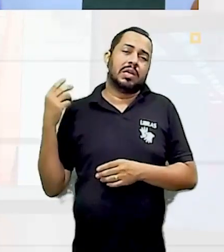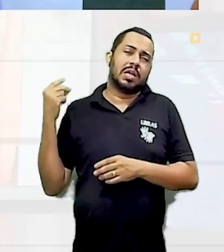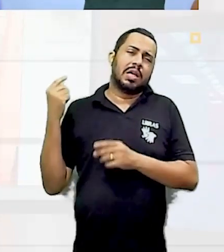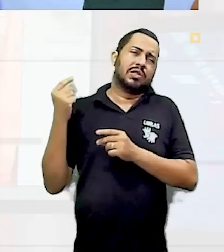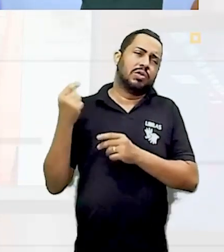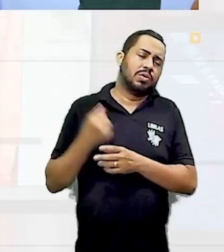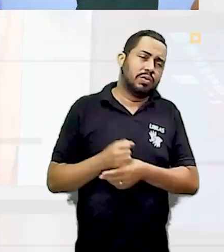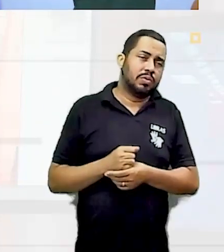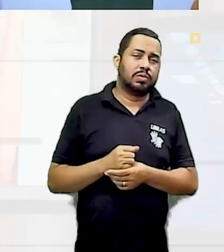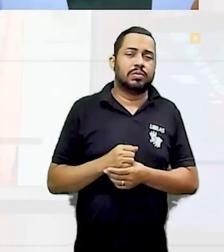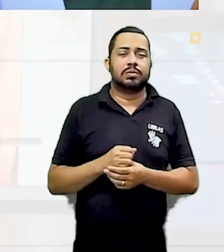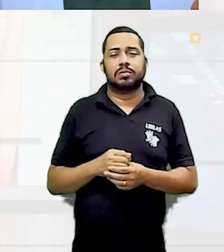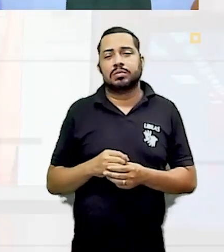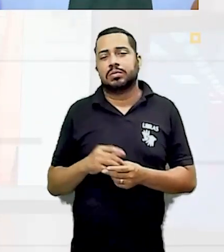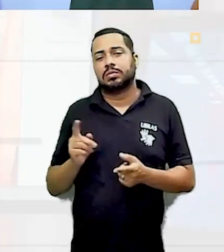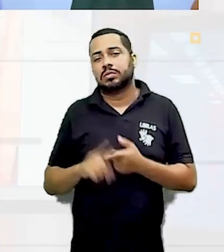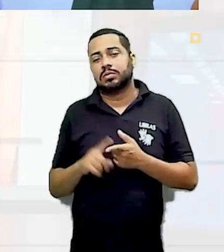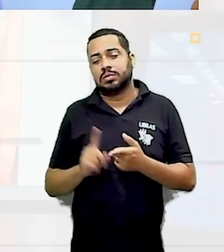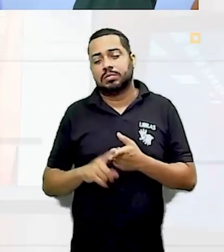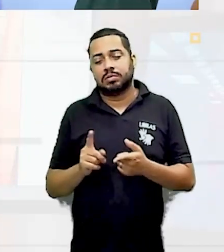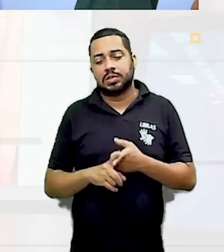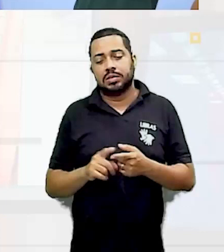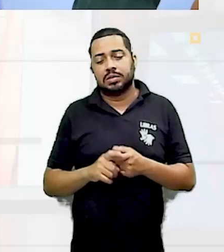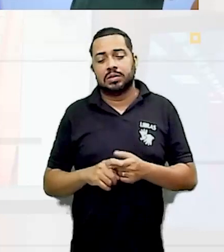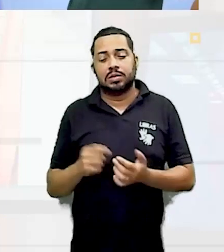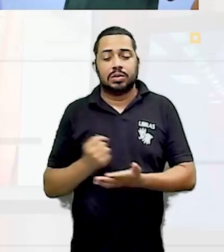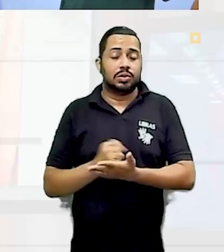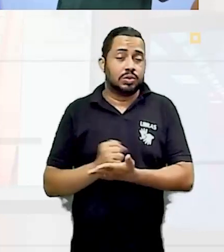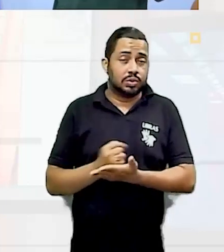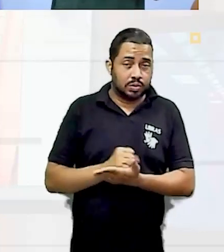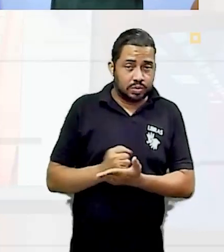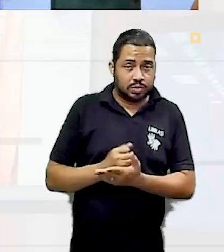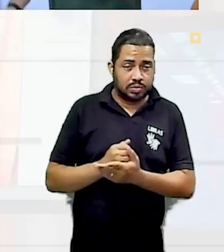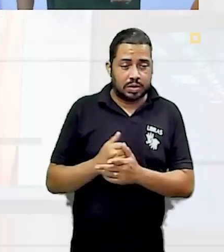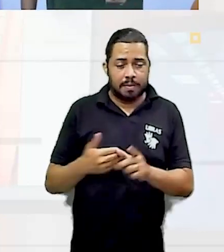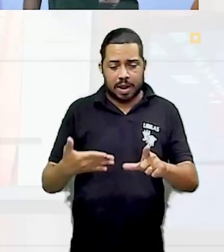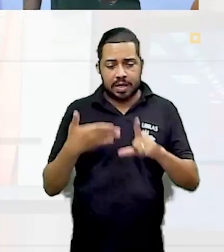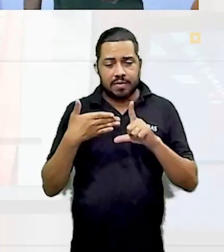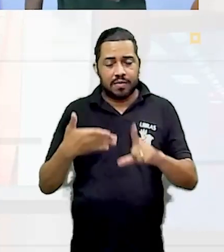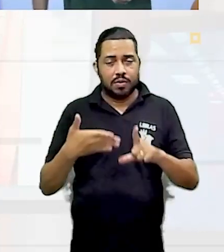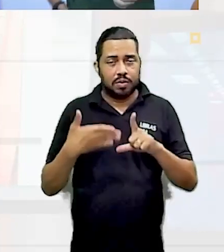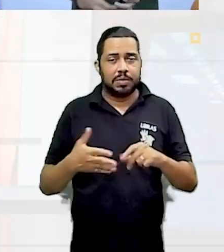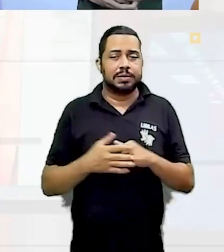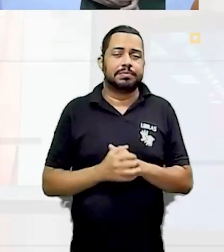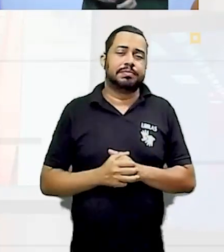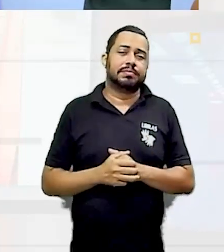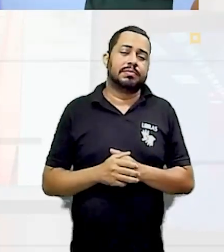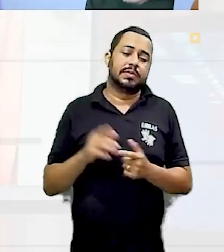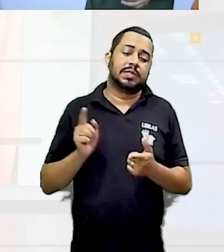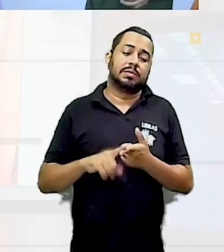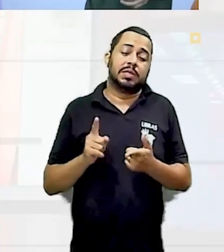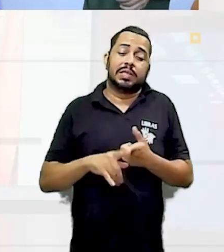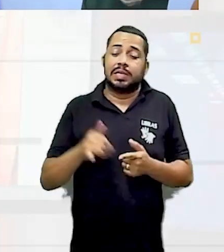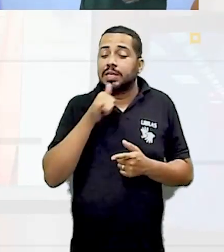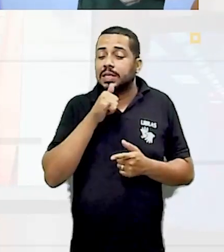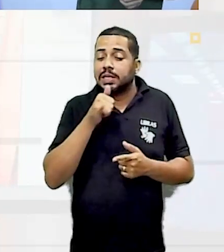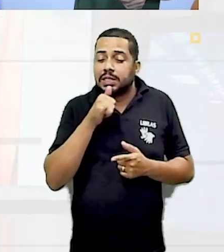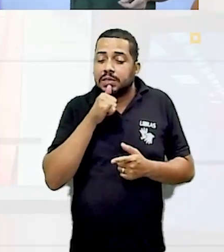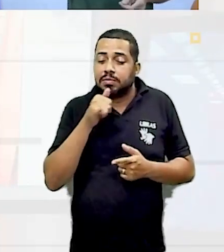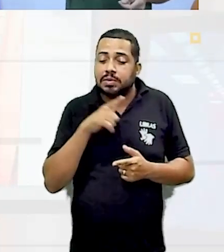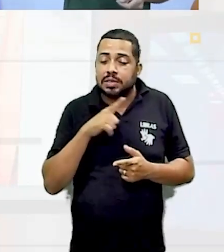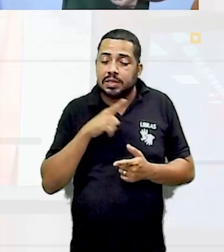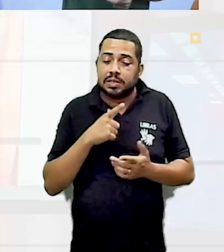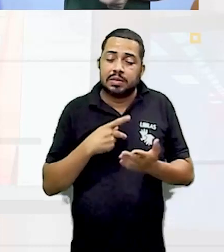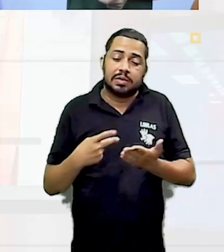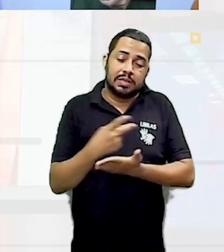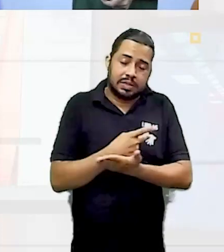mais bidimensional mesmo, geralmente são jogos feitos em plataforma mesmo. E como dois exemplos, eu trouxe dois exemplos